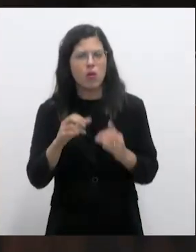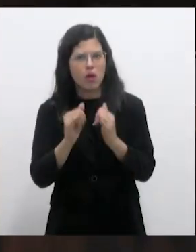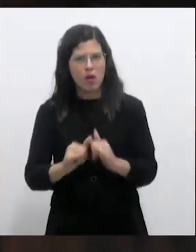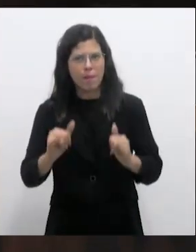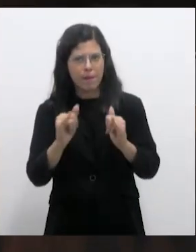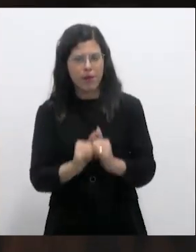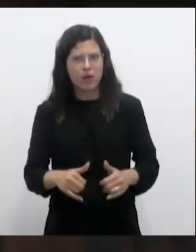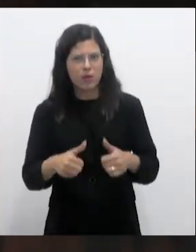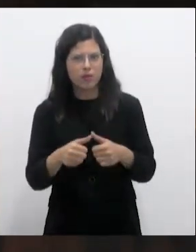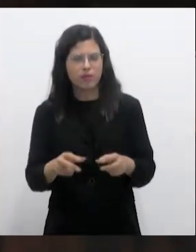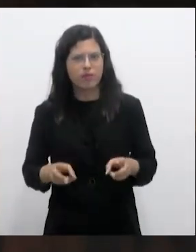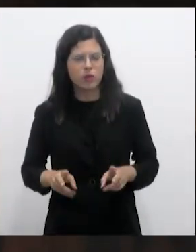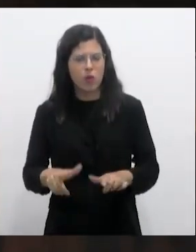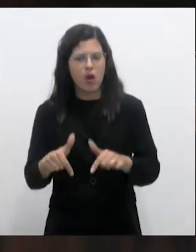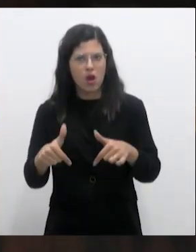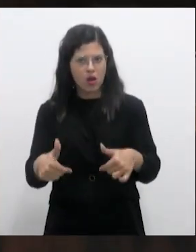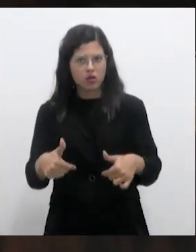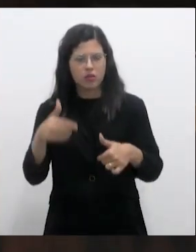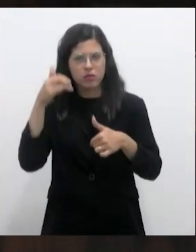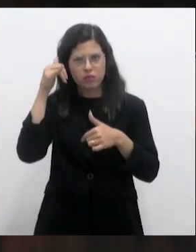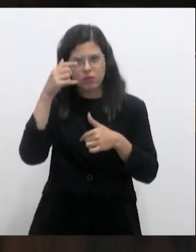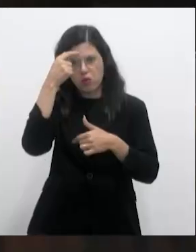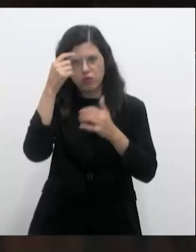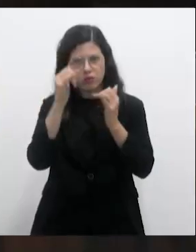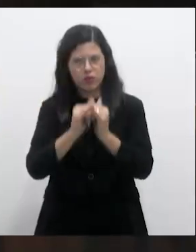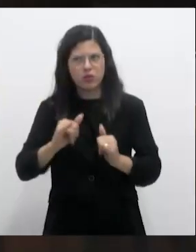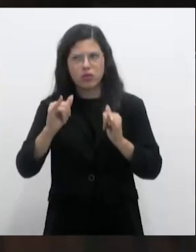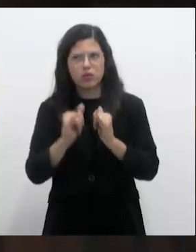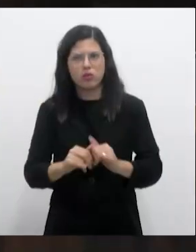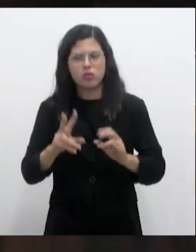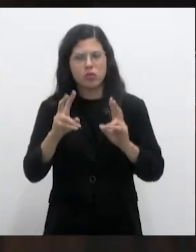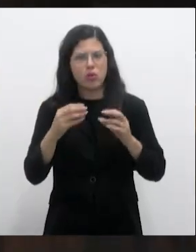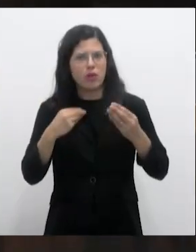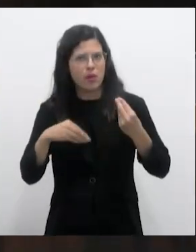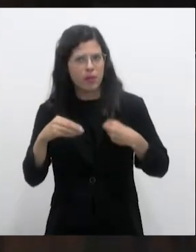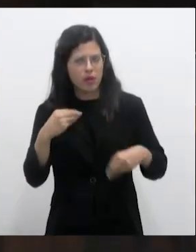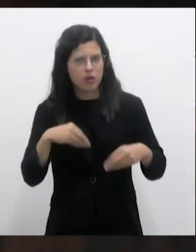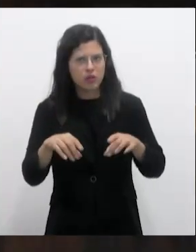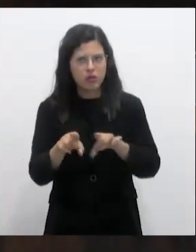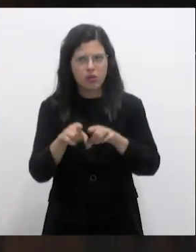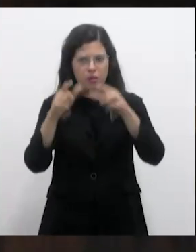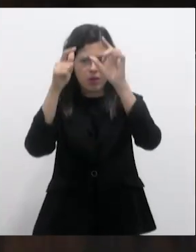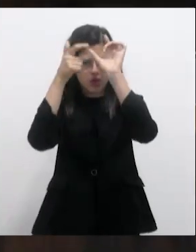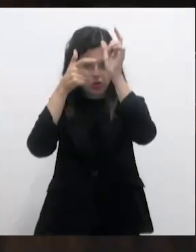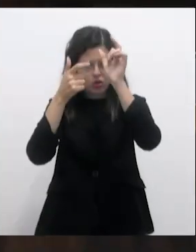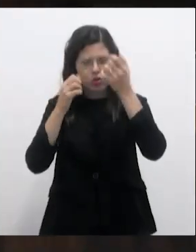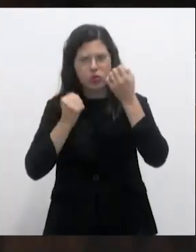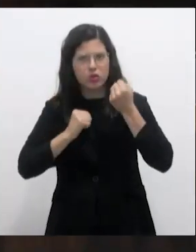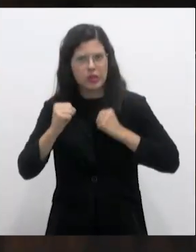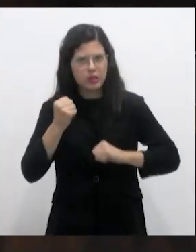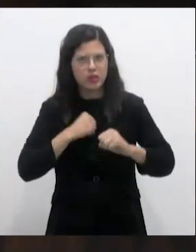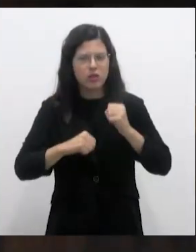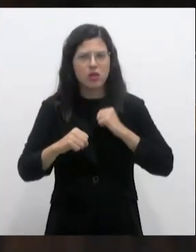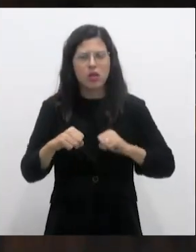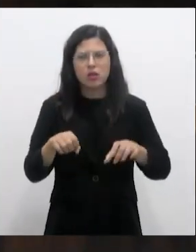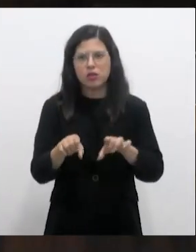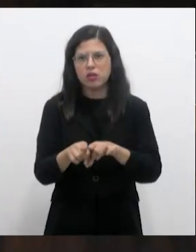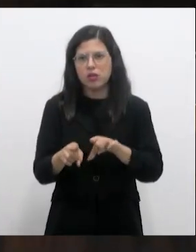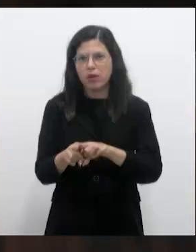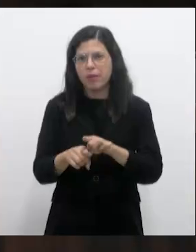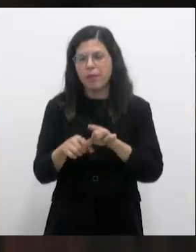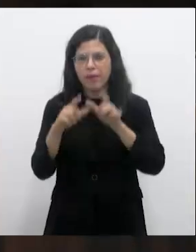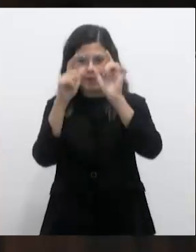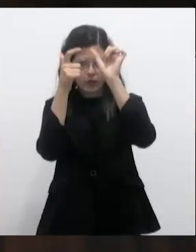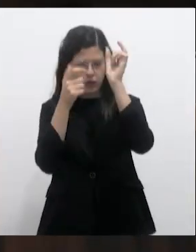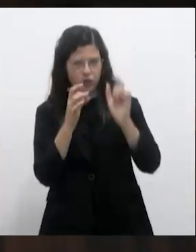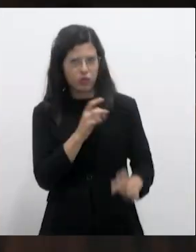com as ações preventivas, conscientização da depressão, transtorno de ansiedade e síndrome do pânico.